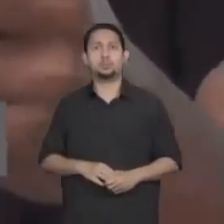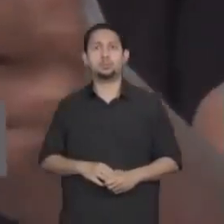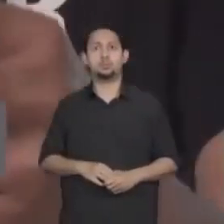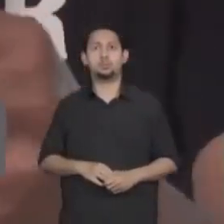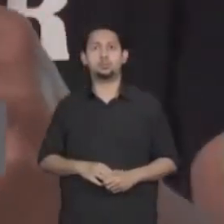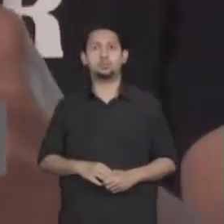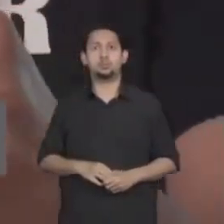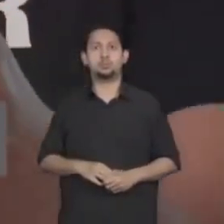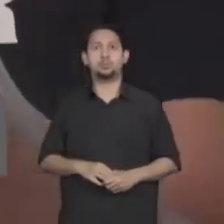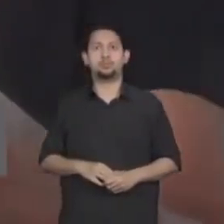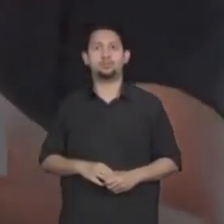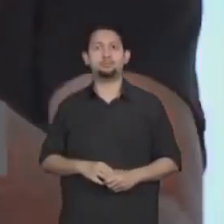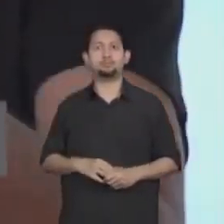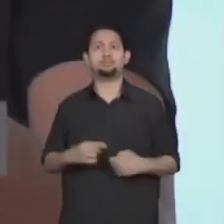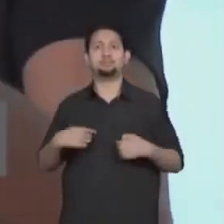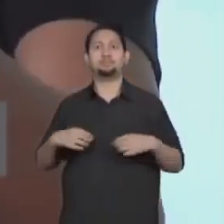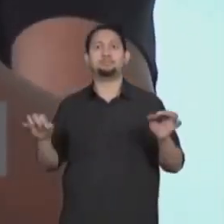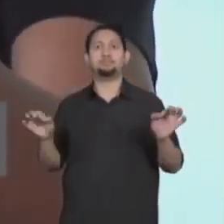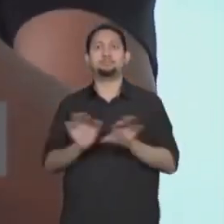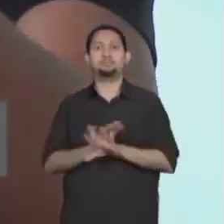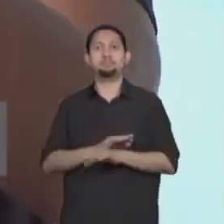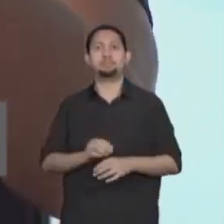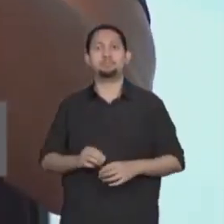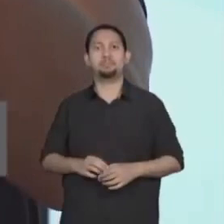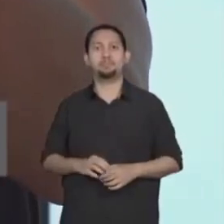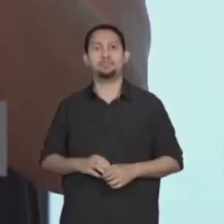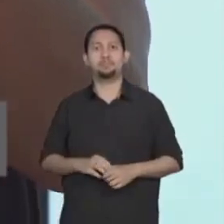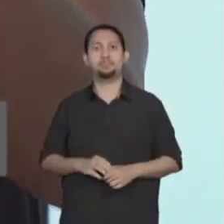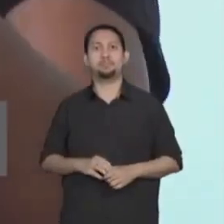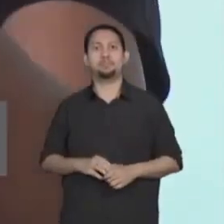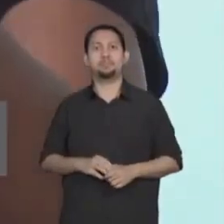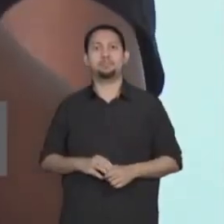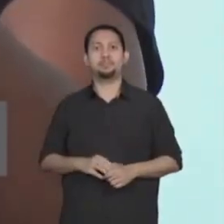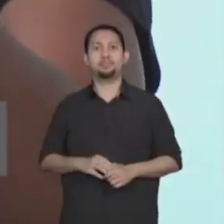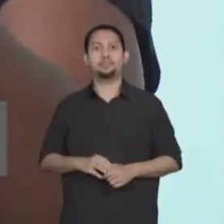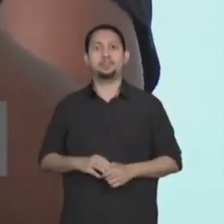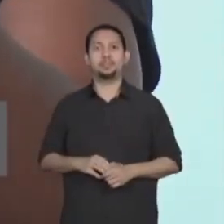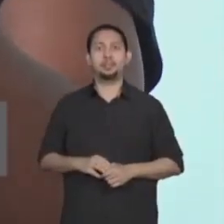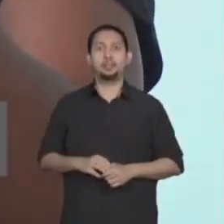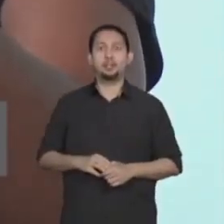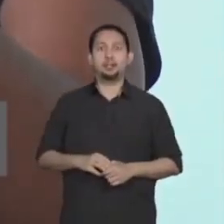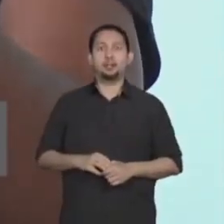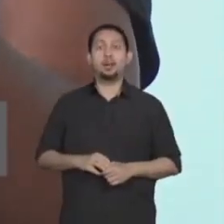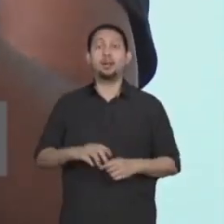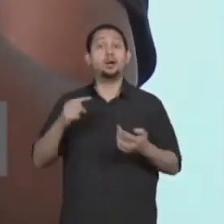Nessa. Prontinho. Tá? Então, isso que vai